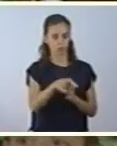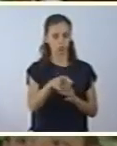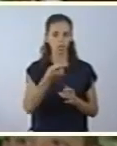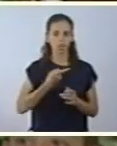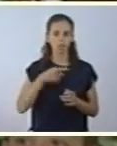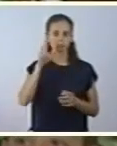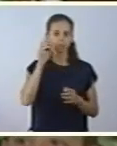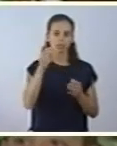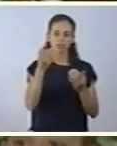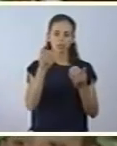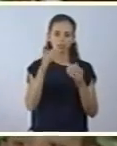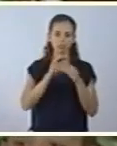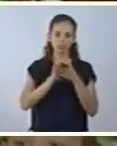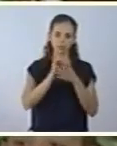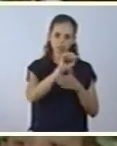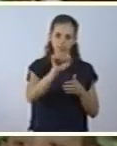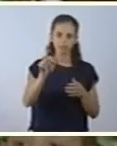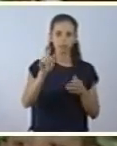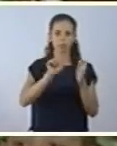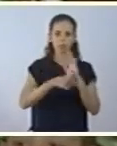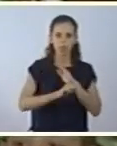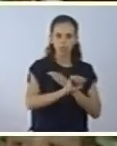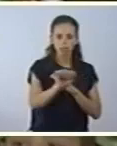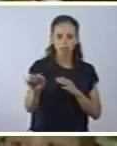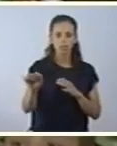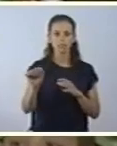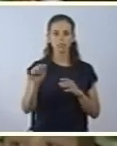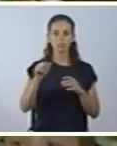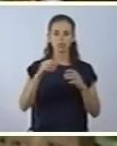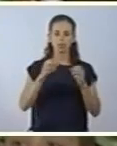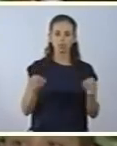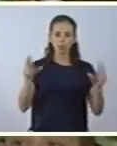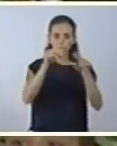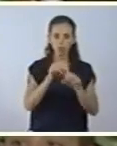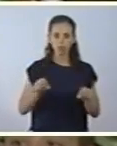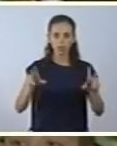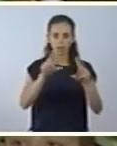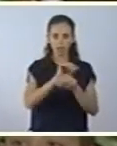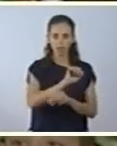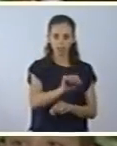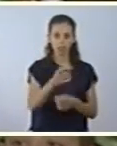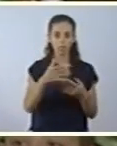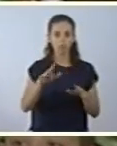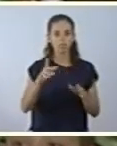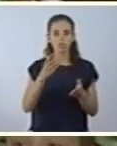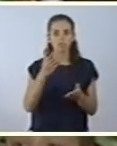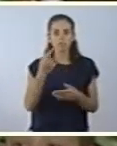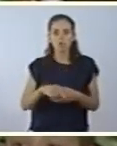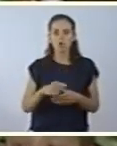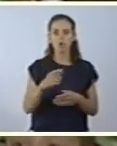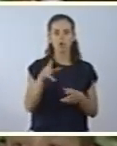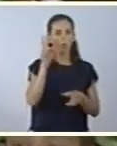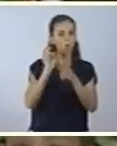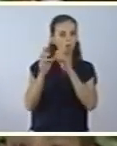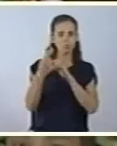escutar a mensagem de Jesus, o seu projeto, a sua novidade, mas não ficar apenas pela